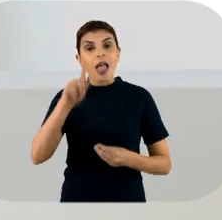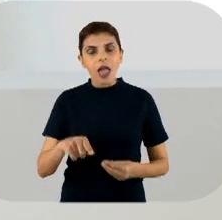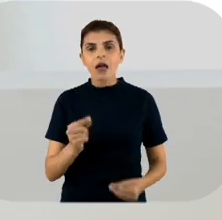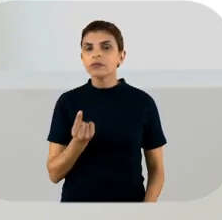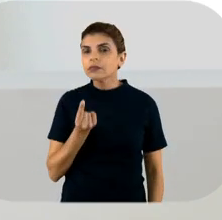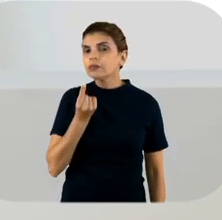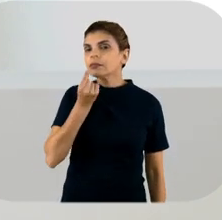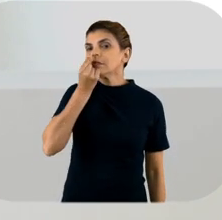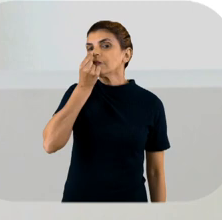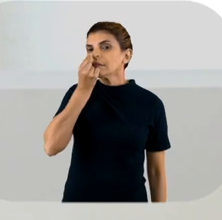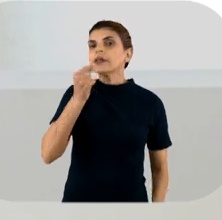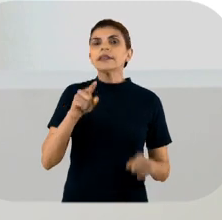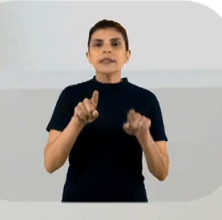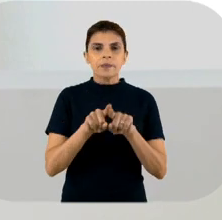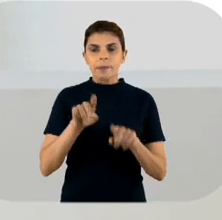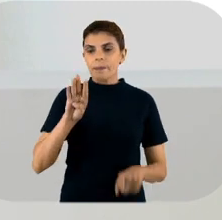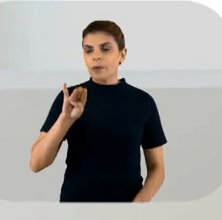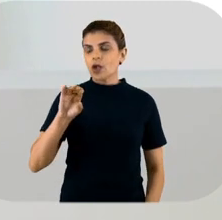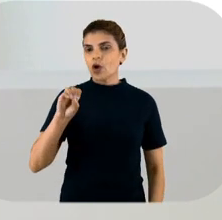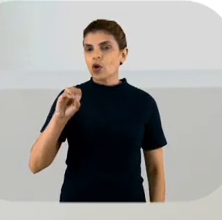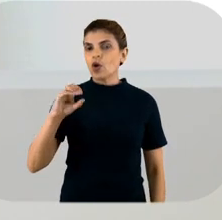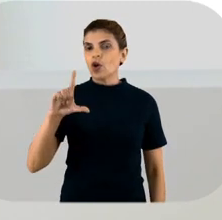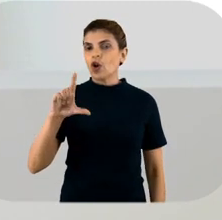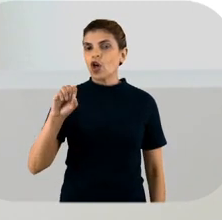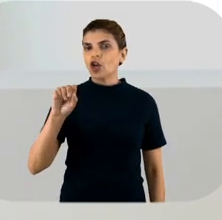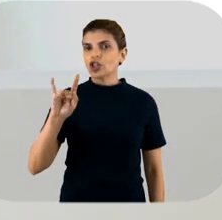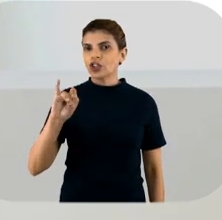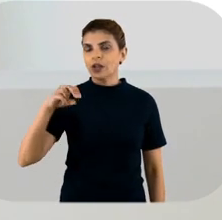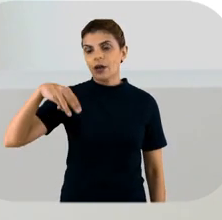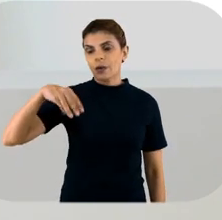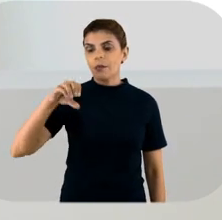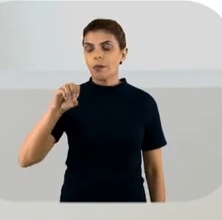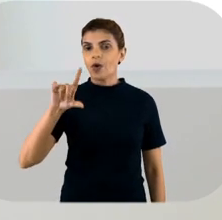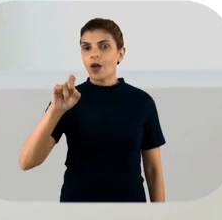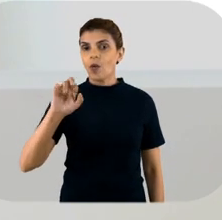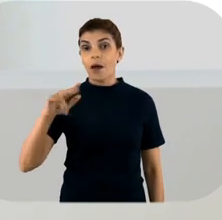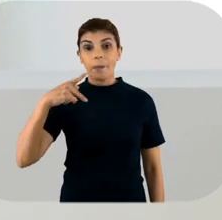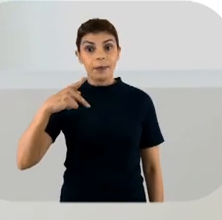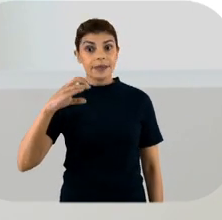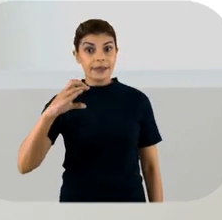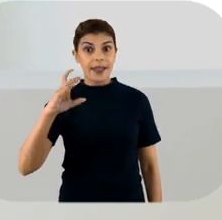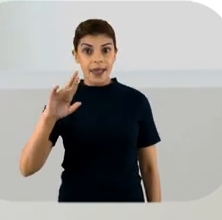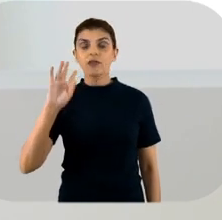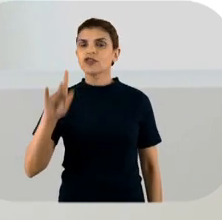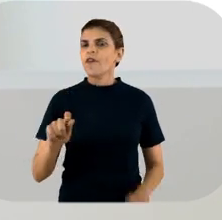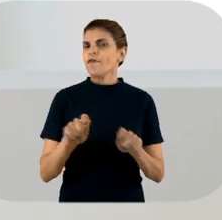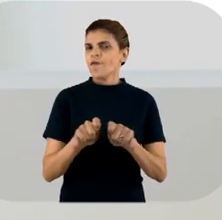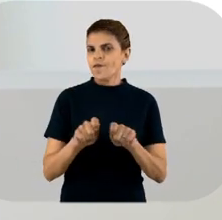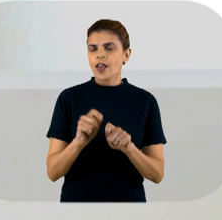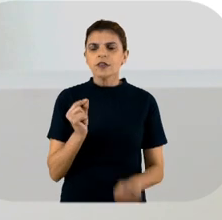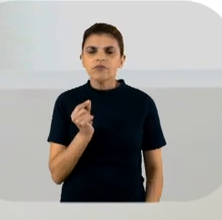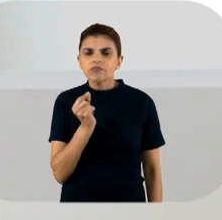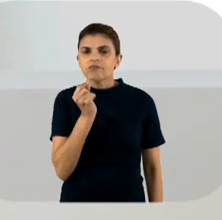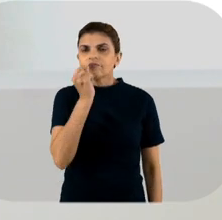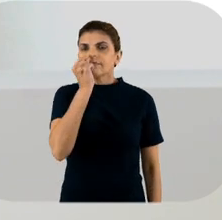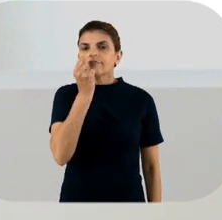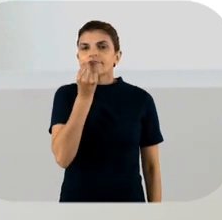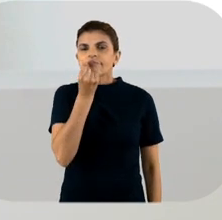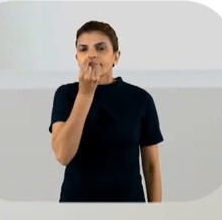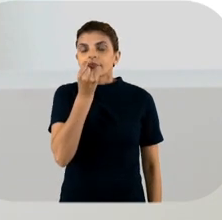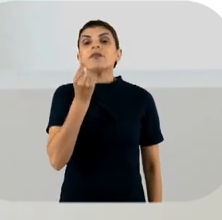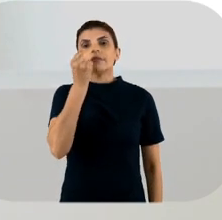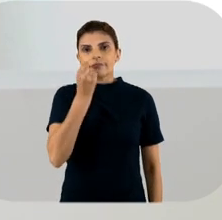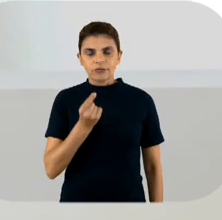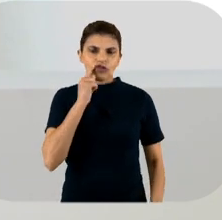específico é um exame de biologia molecular, por PCR, né? Que também já foi desenvolvido um protocolo que está amplamente